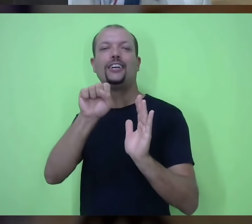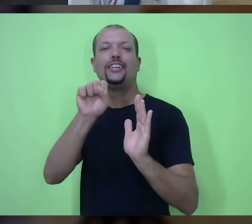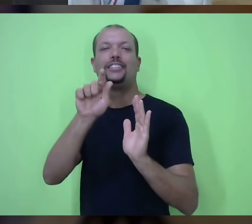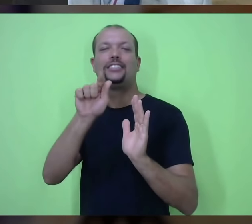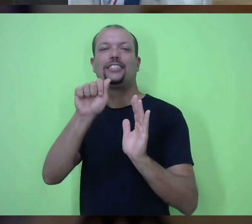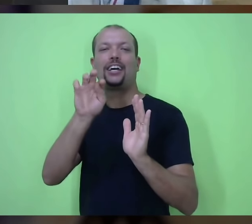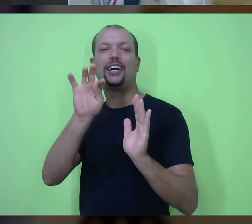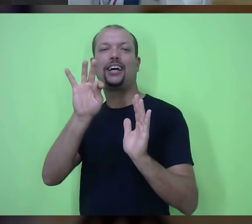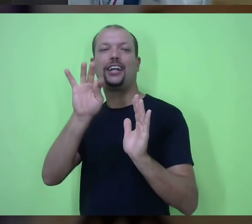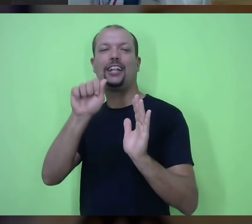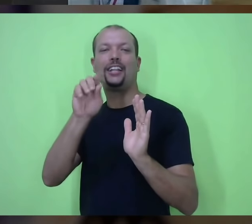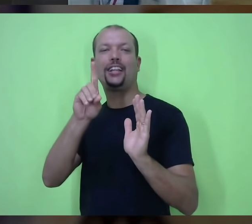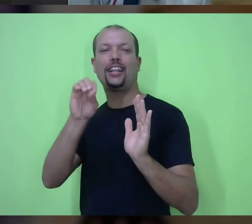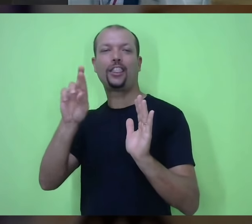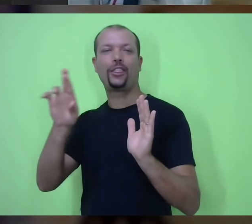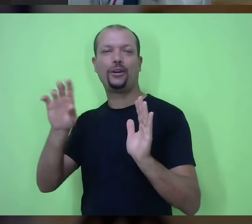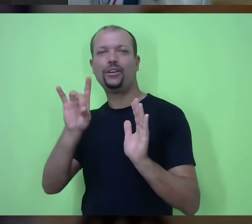pessoa se dispunha